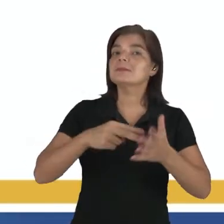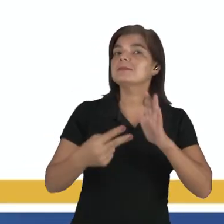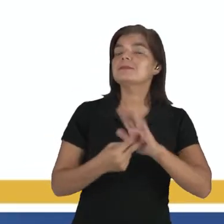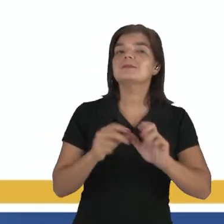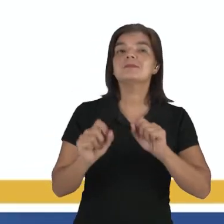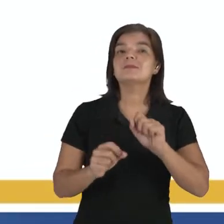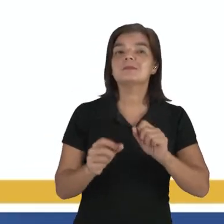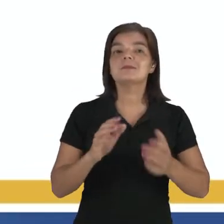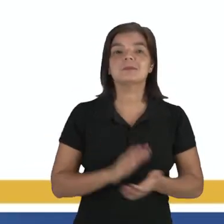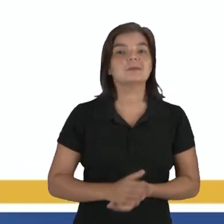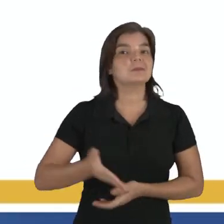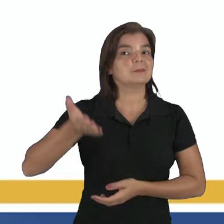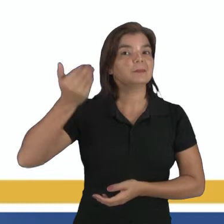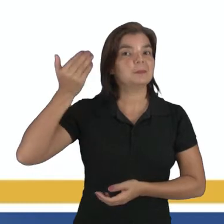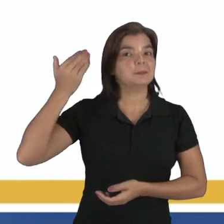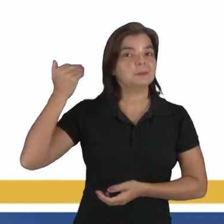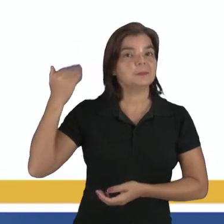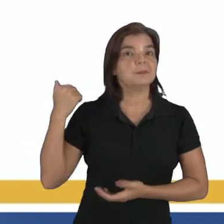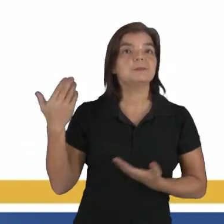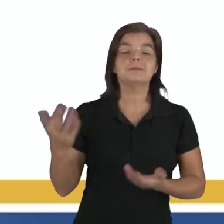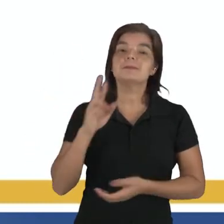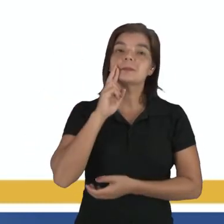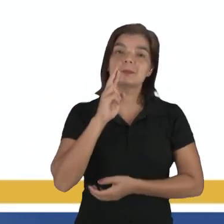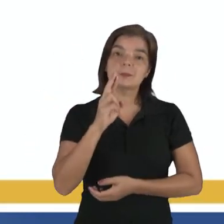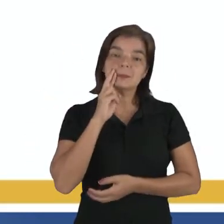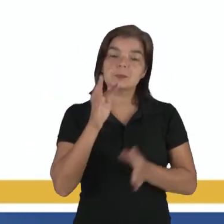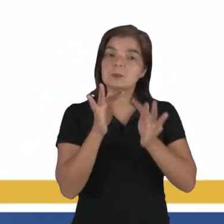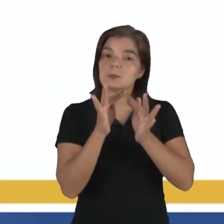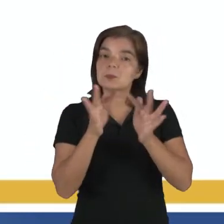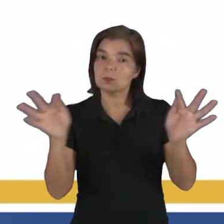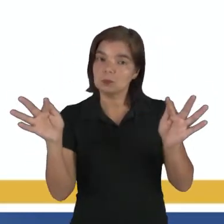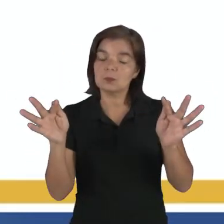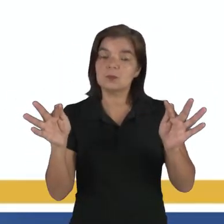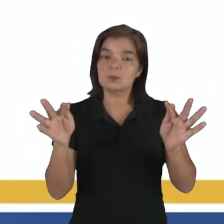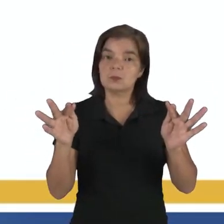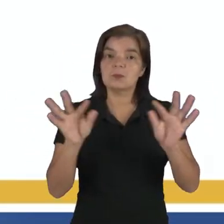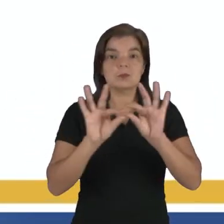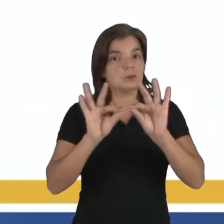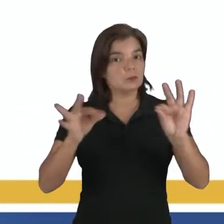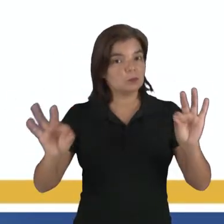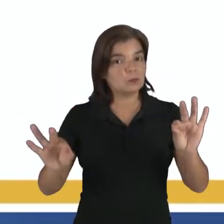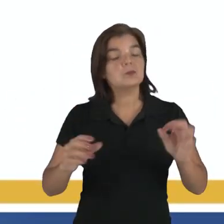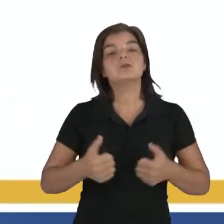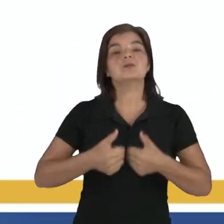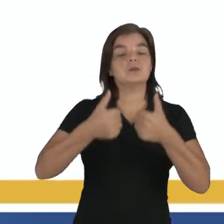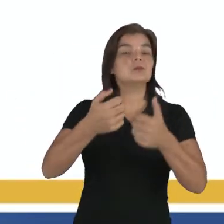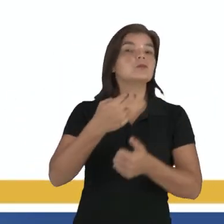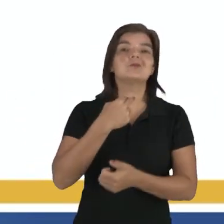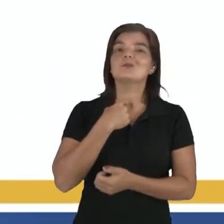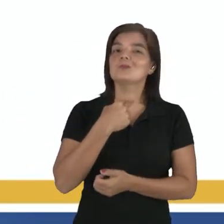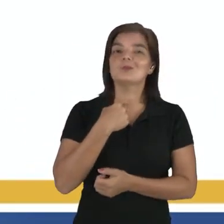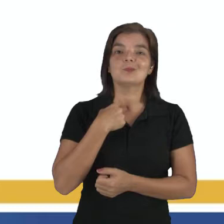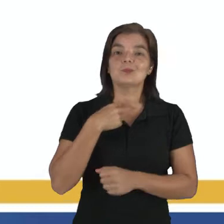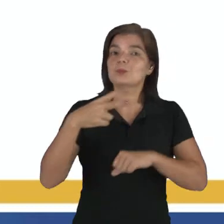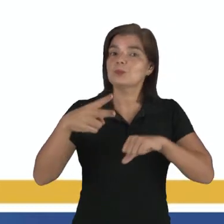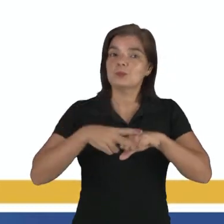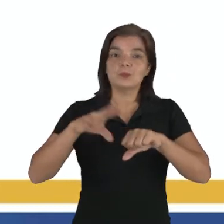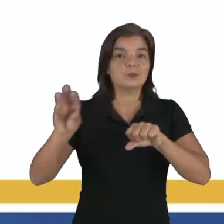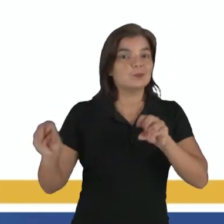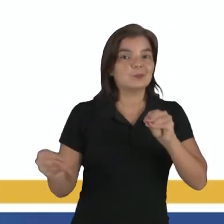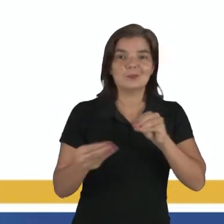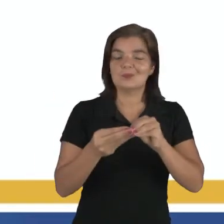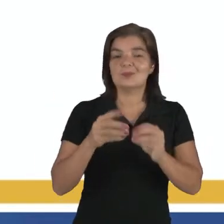ED, pessoal, caracteriza passado. Então, nas respostas longas afirmativas, eu não posso usar o verbo auxiliar